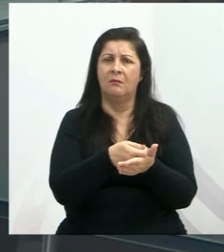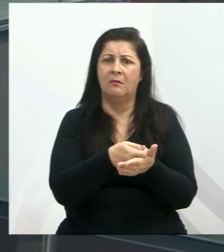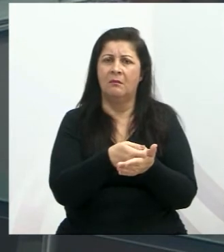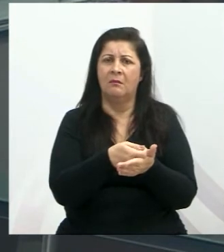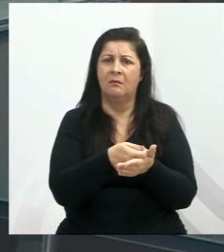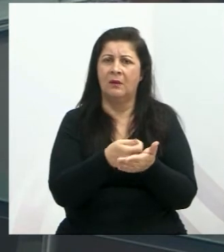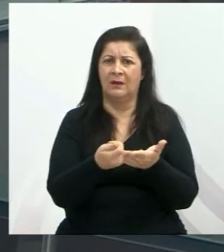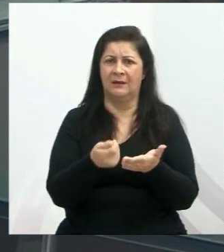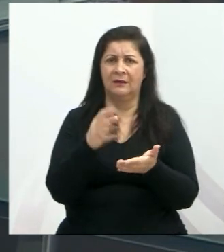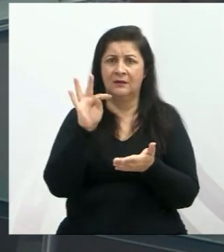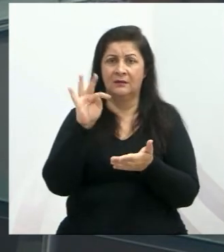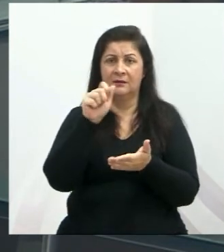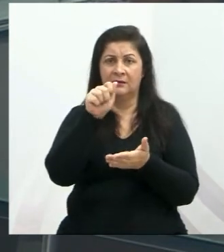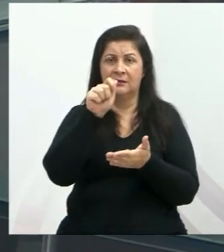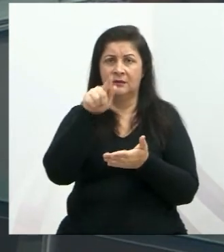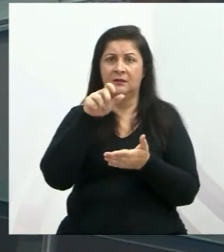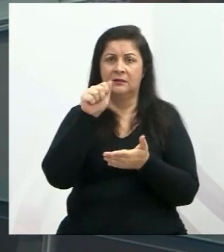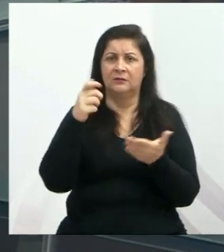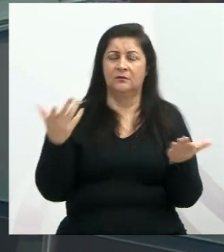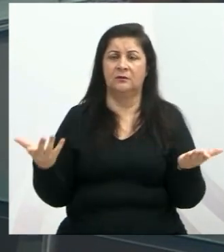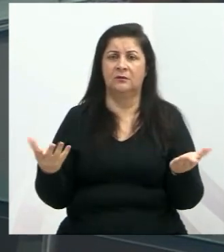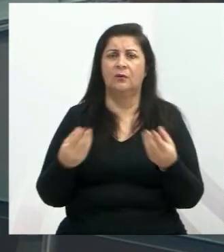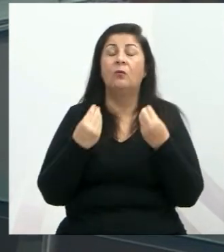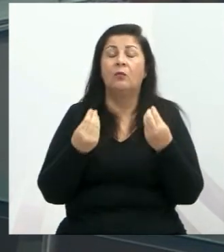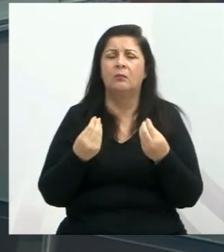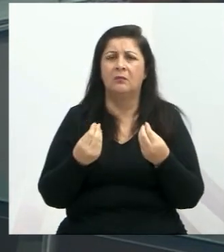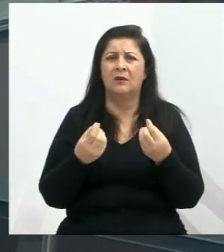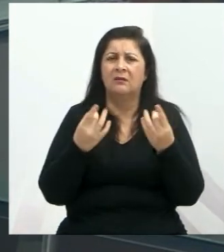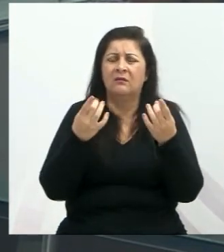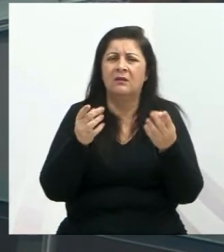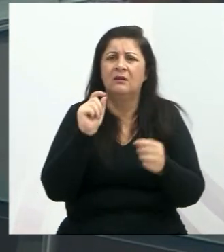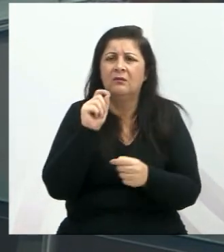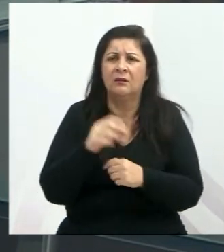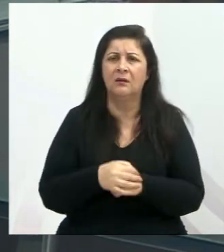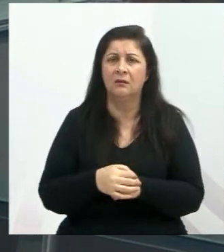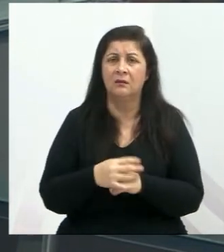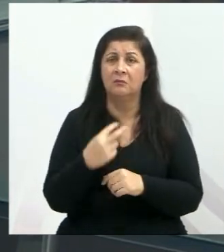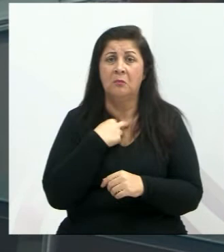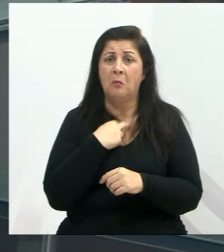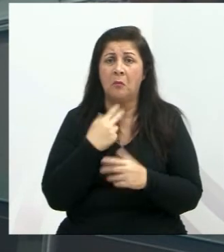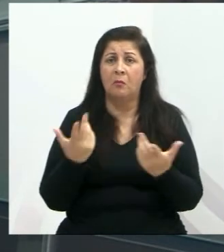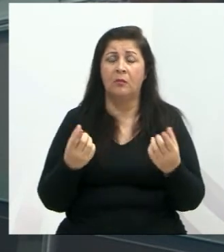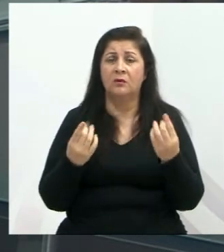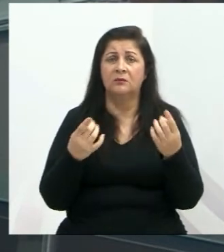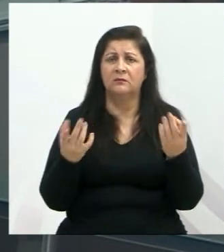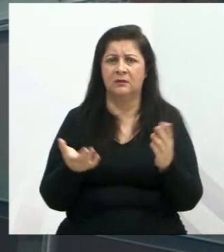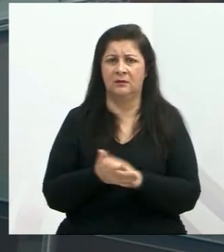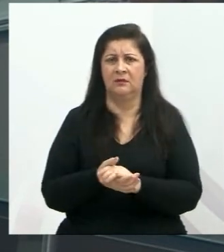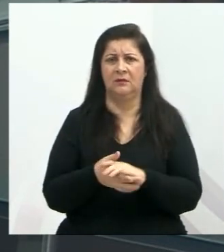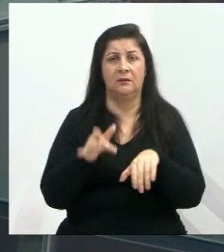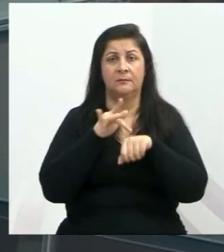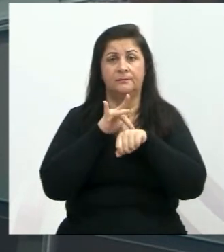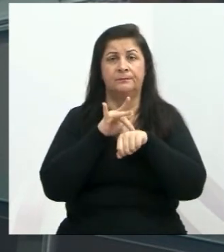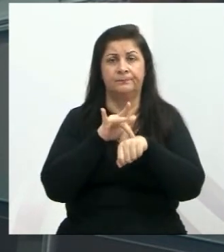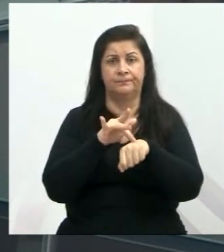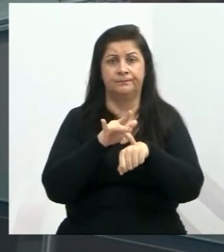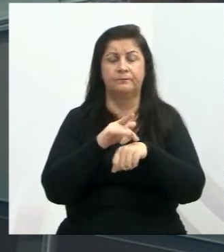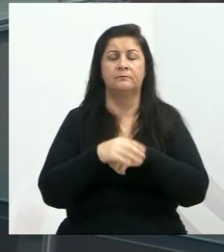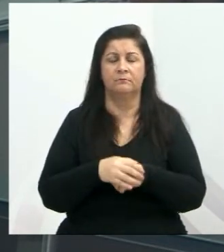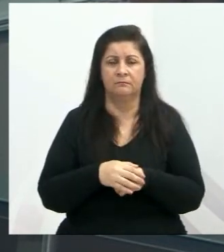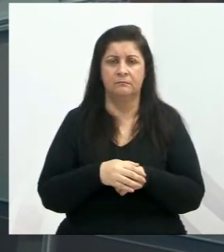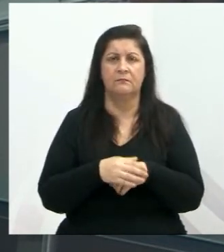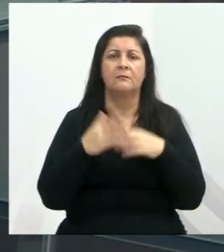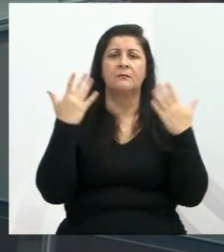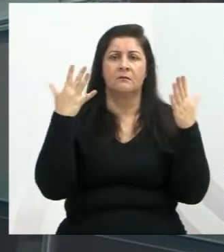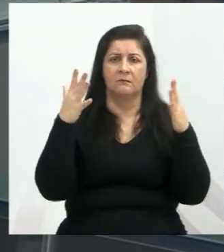publicidade. Vai dar publicidade para vender o que se não pode? Então é incoerente. Então eu dou os parabéns